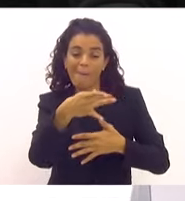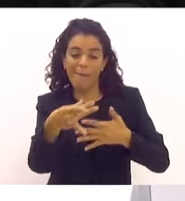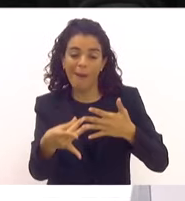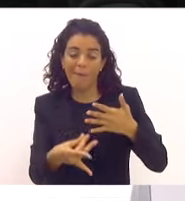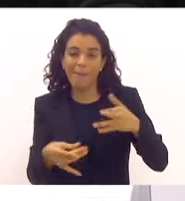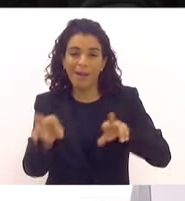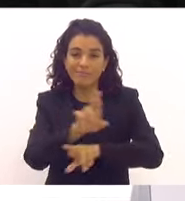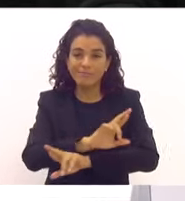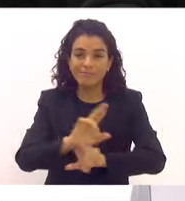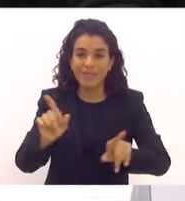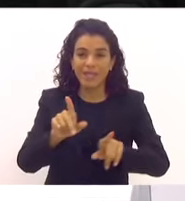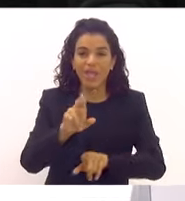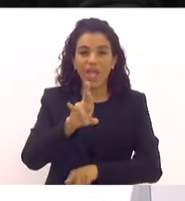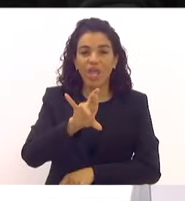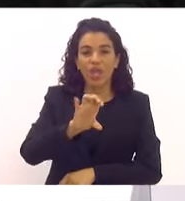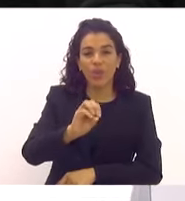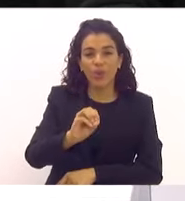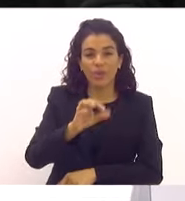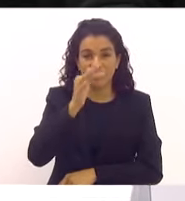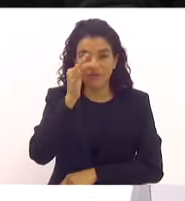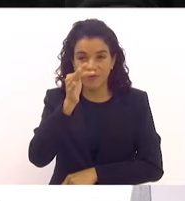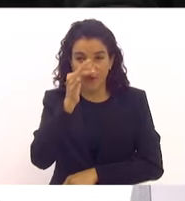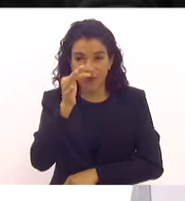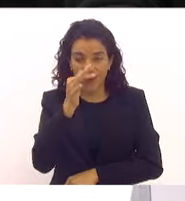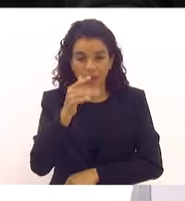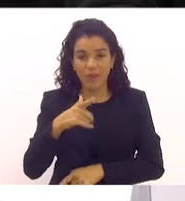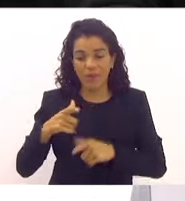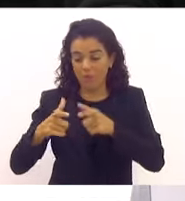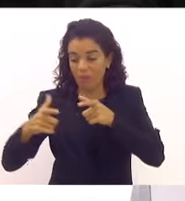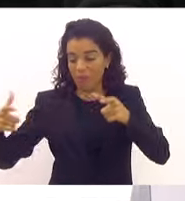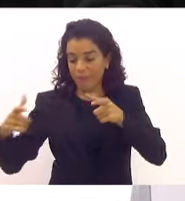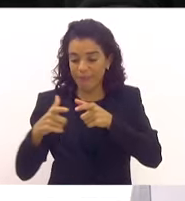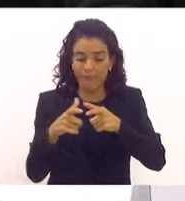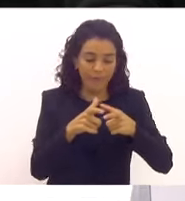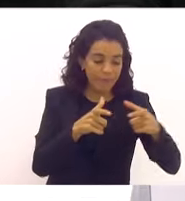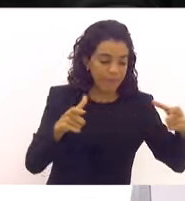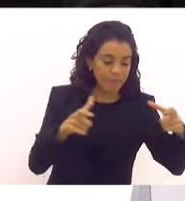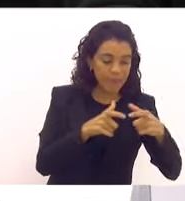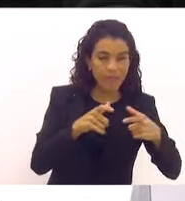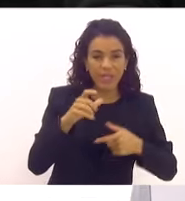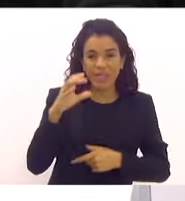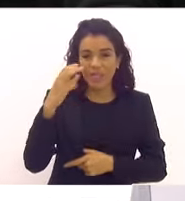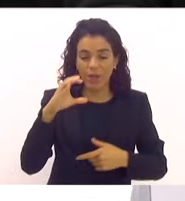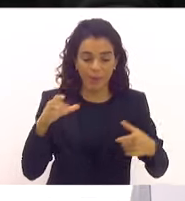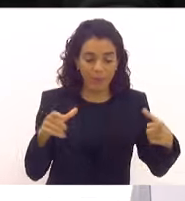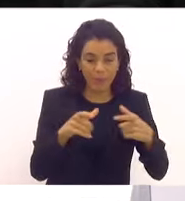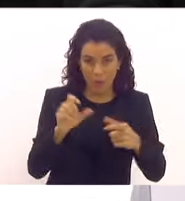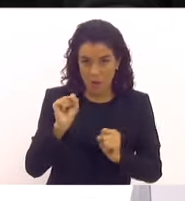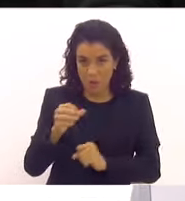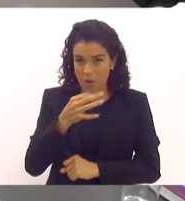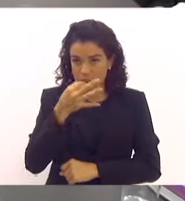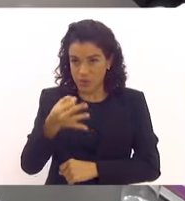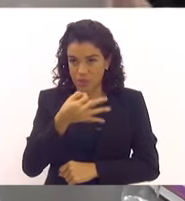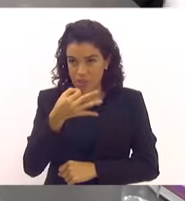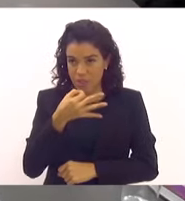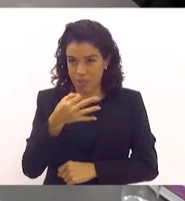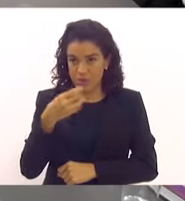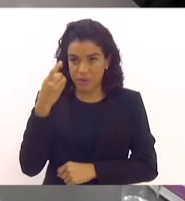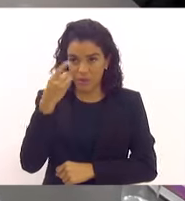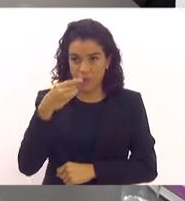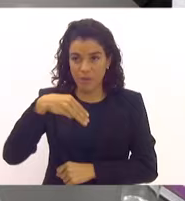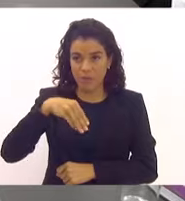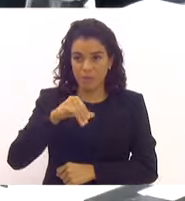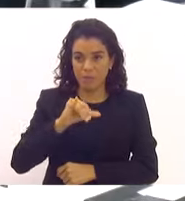municípios. Rio das Flores tem um tamanho, a cidade do Rio de Janeiro tem outro, a Niterói tem outro. Eu posso fazer uma sugestão, deputado Mink? Vossa Excelência tem a